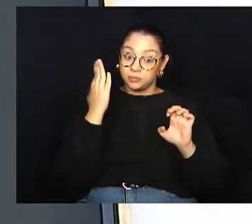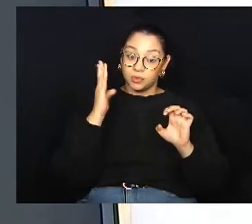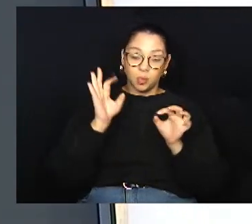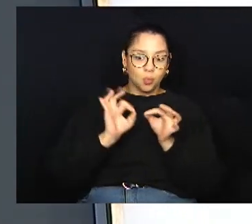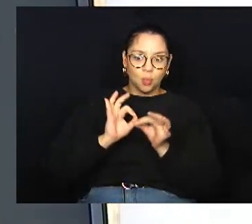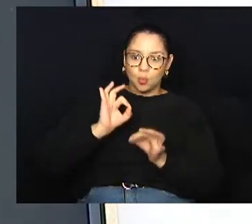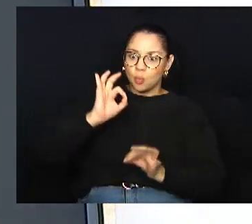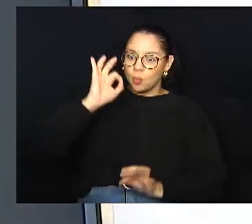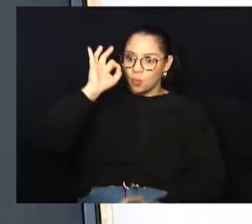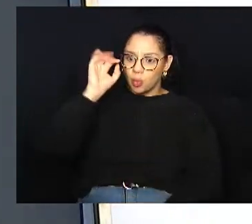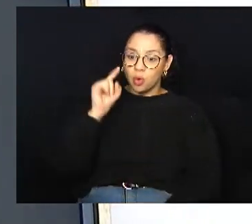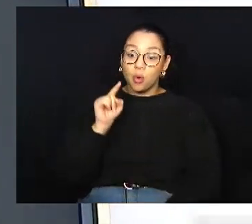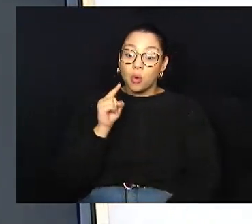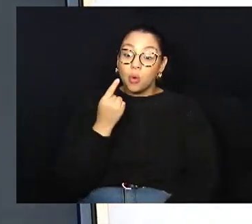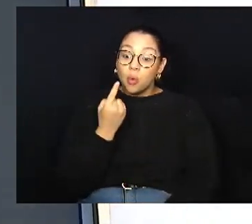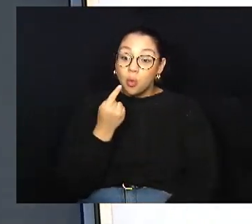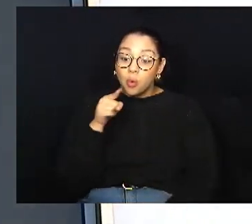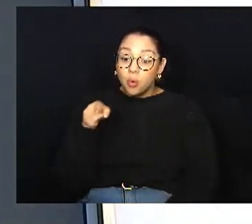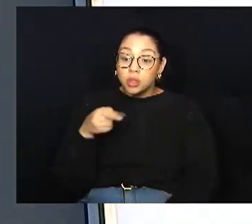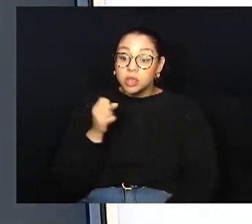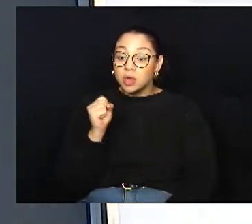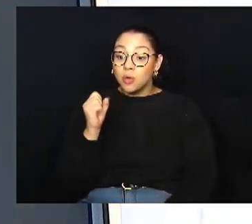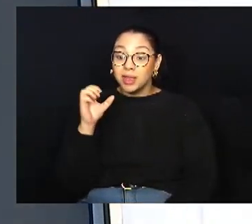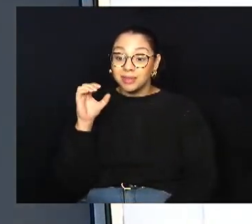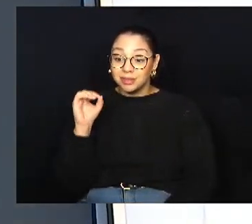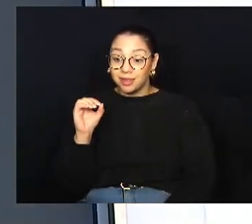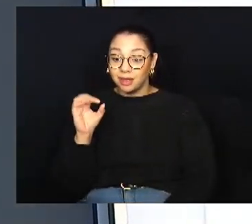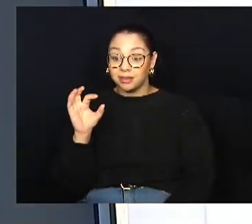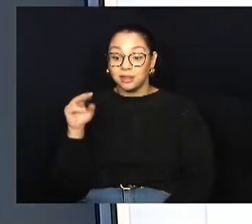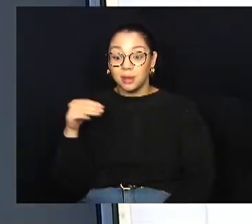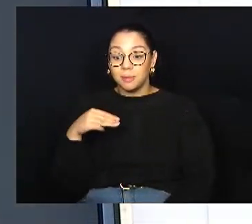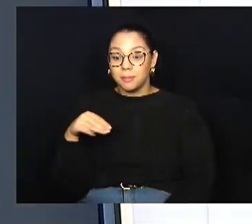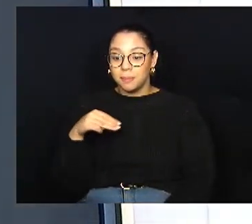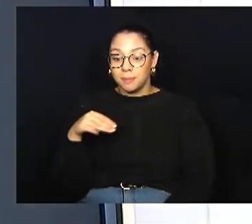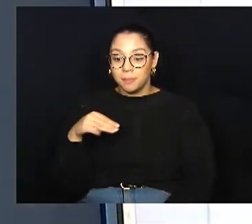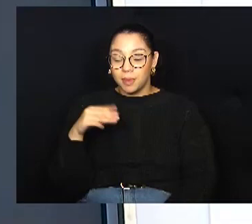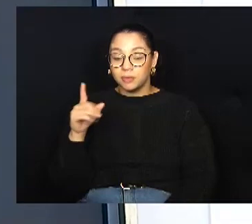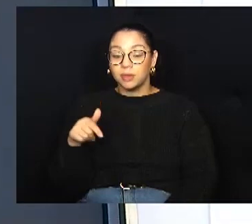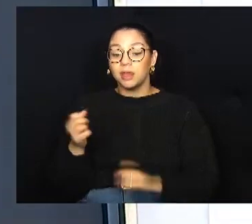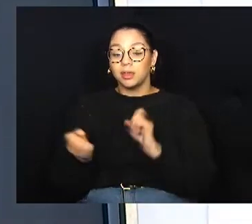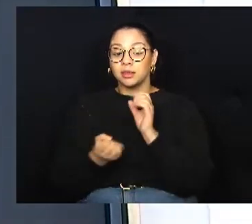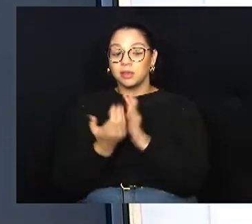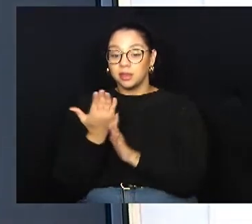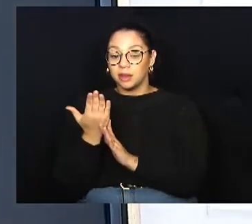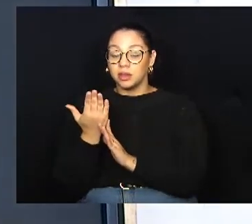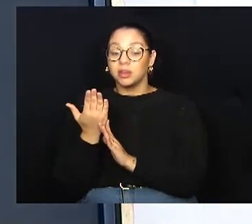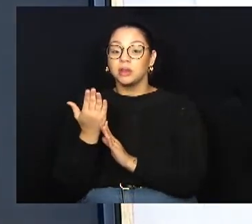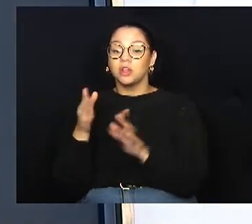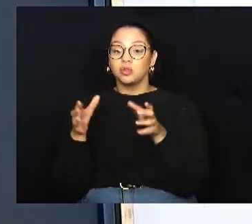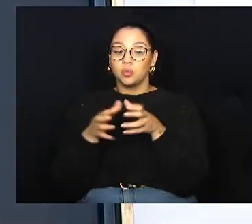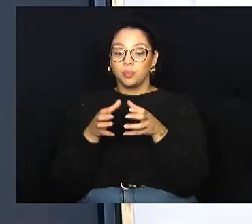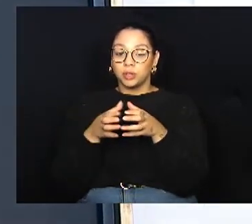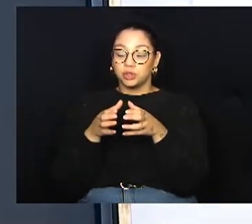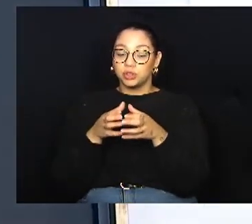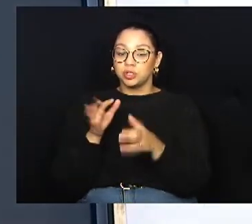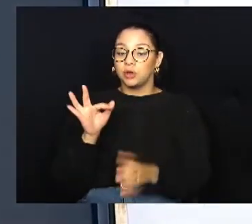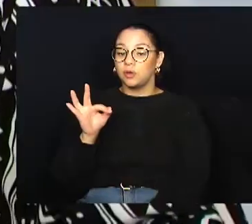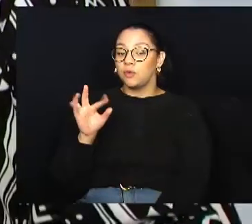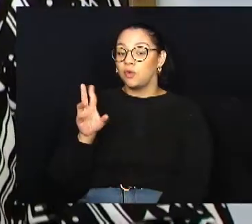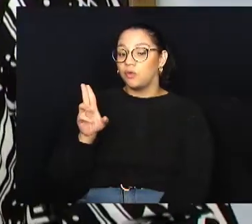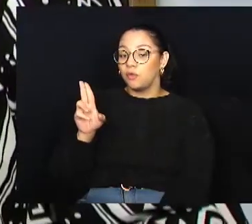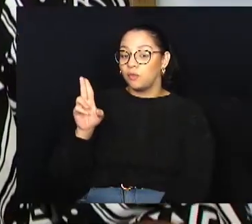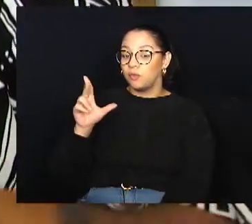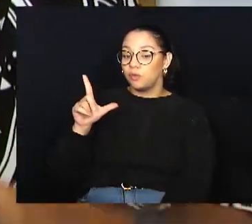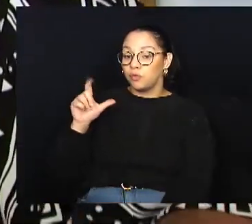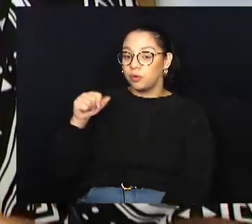pessoa, 1,80 m, rara no Brasil. Foi feito por uma etnia chamada Fulani, não é? Que fica no oeste da África, e